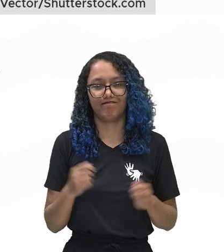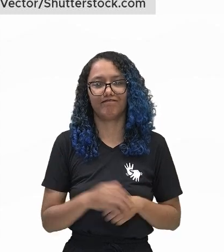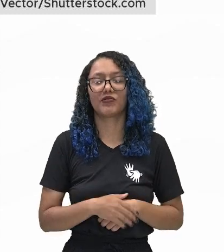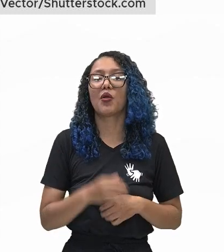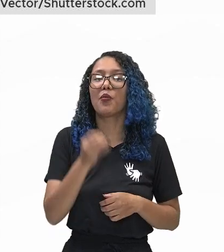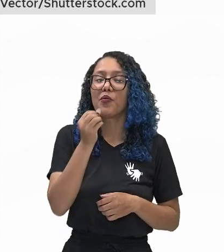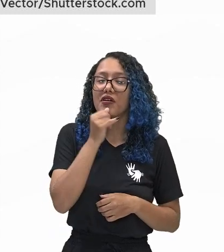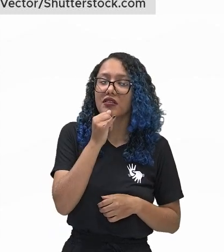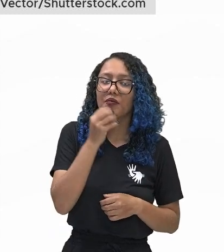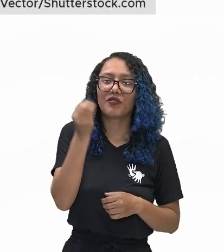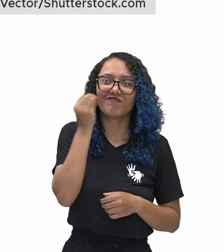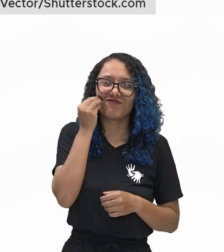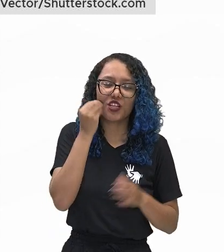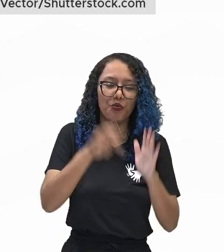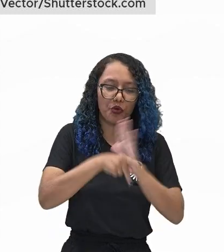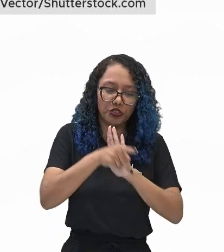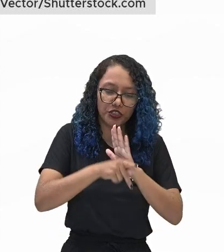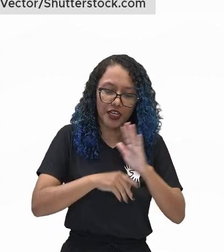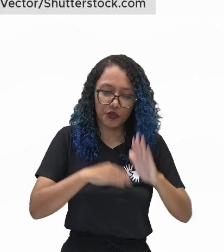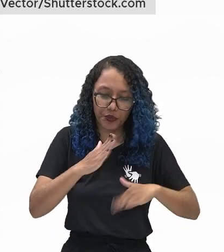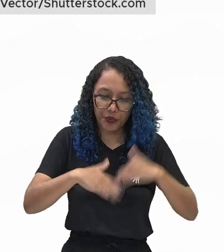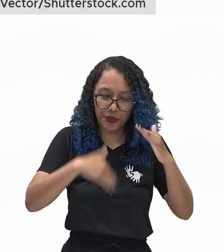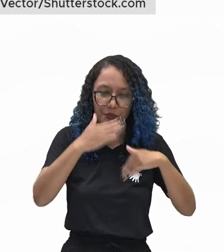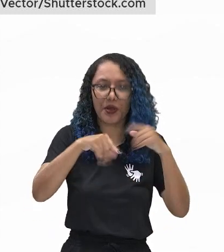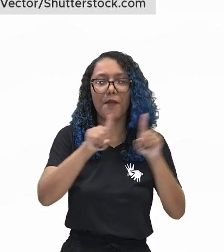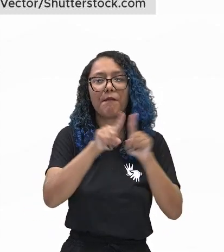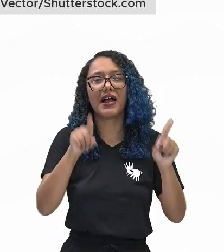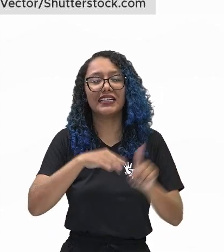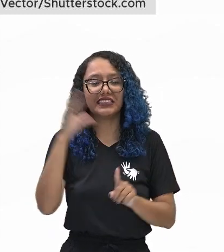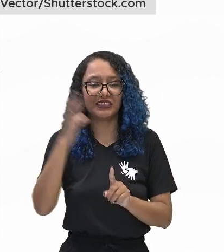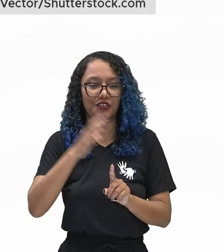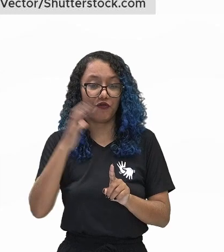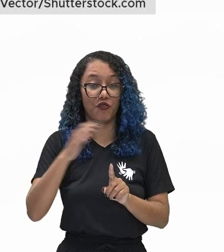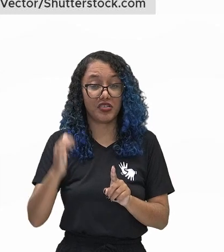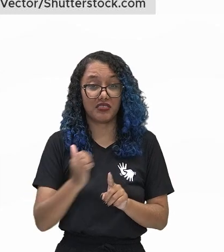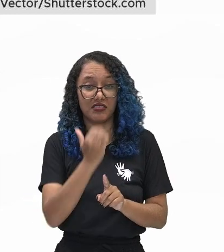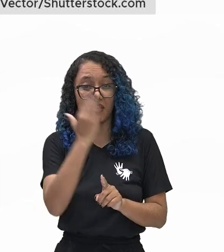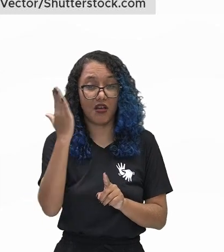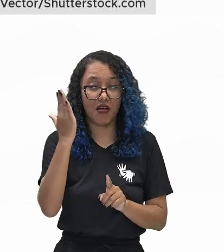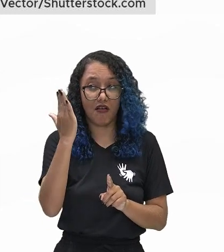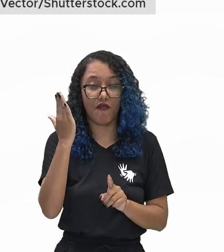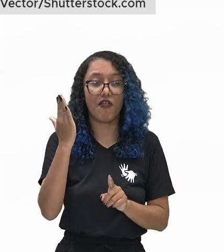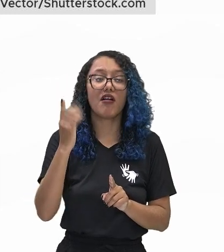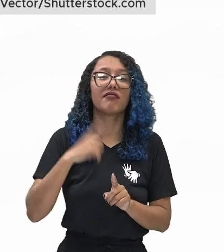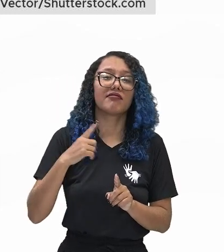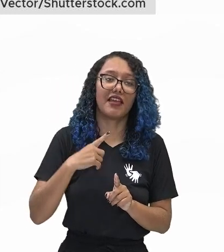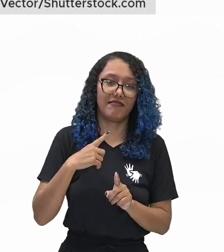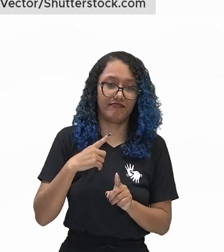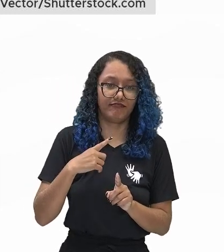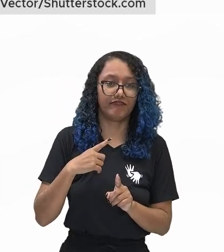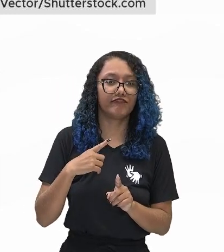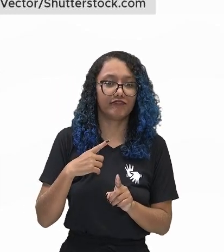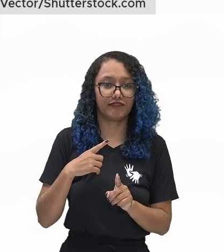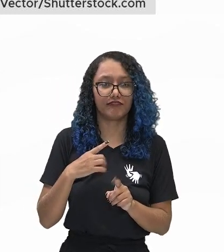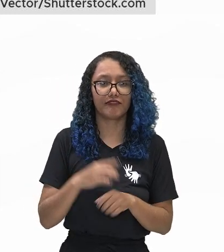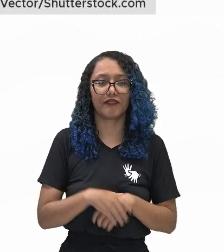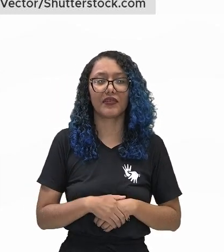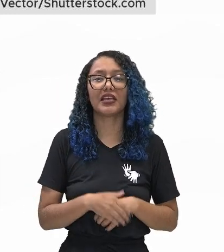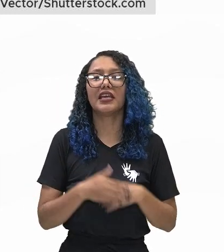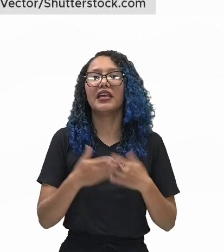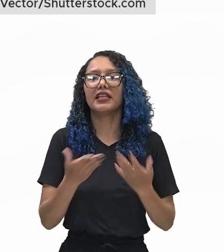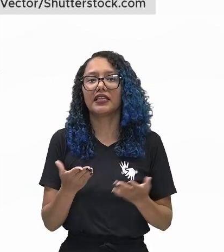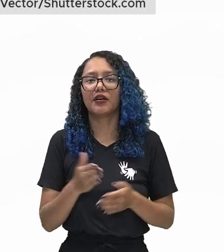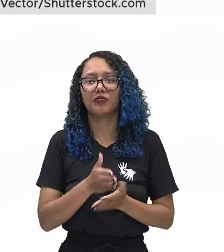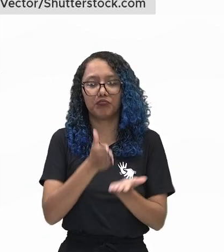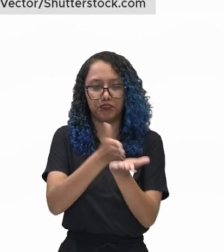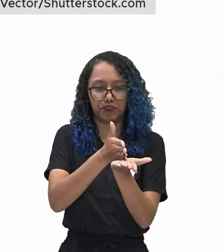projeto, mas eu sofro interferências de fatores adversos, acabo me desviando do meu